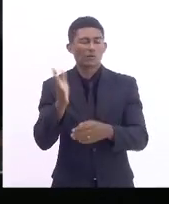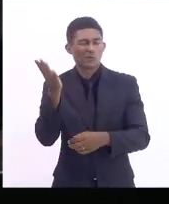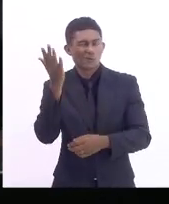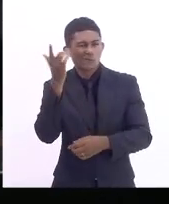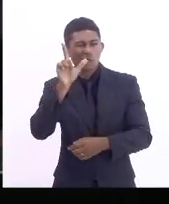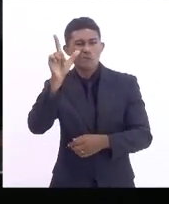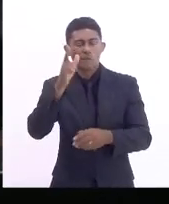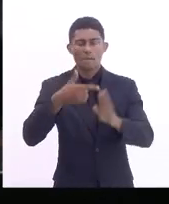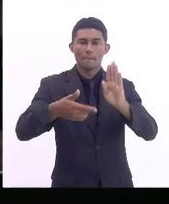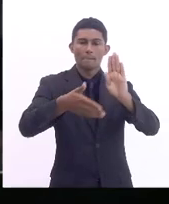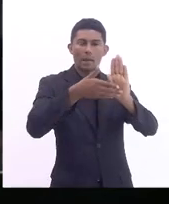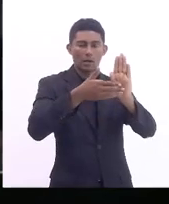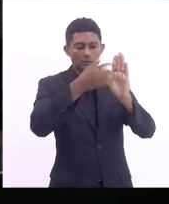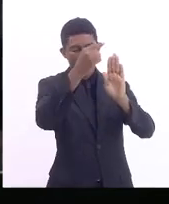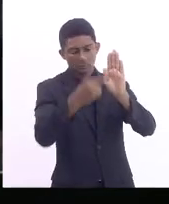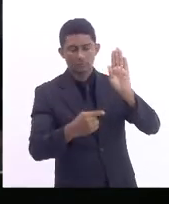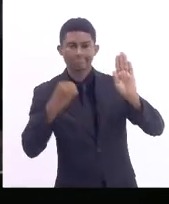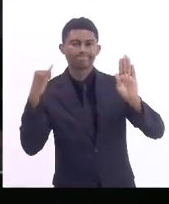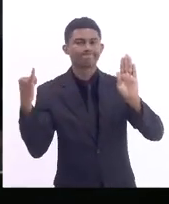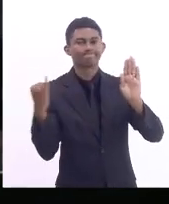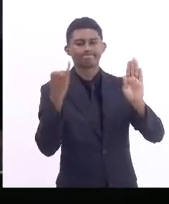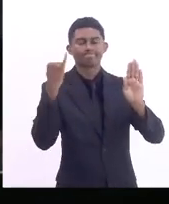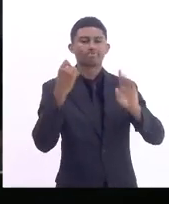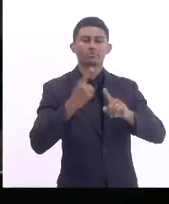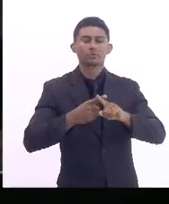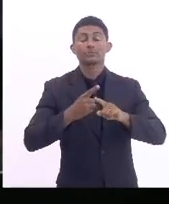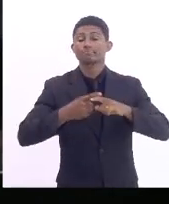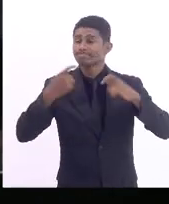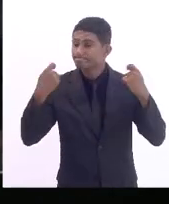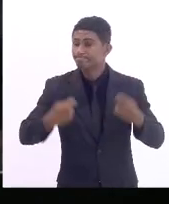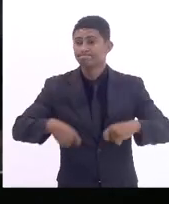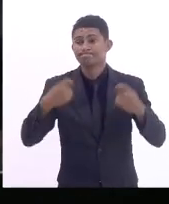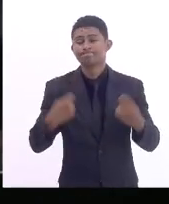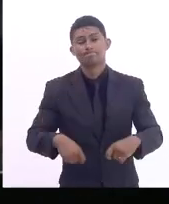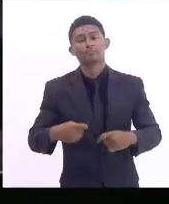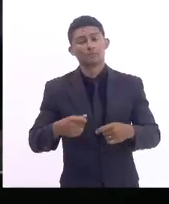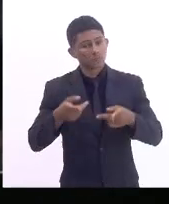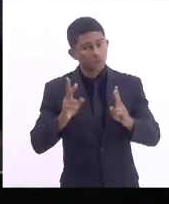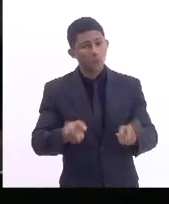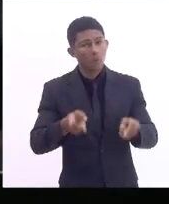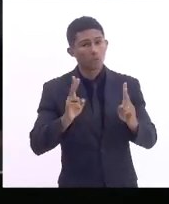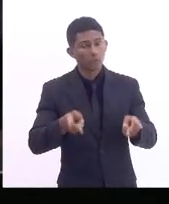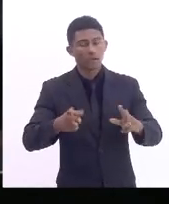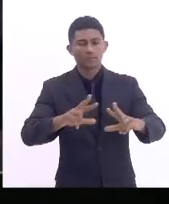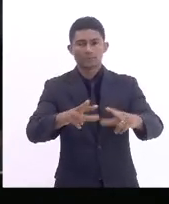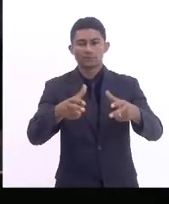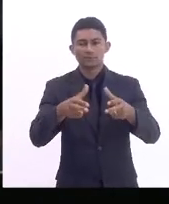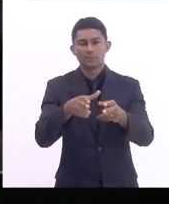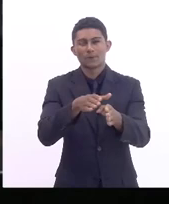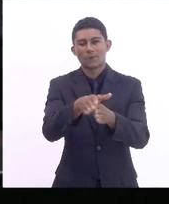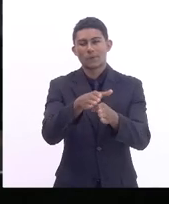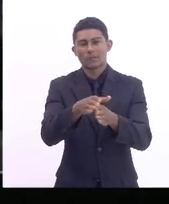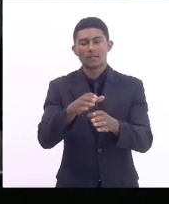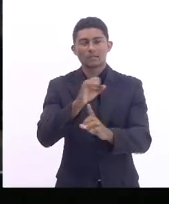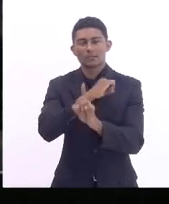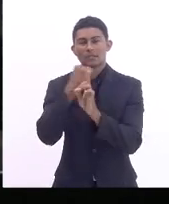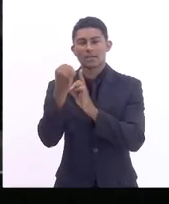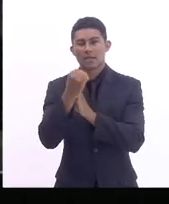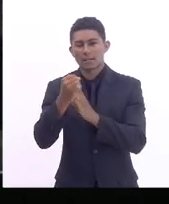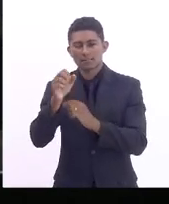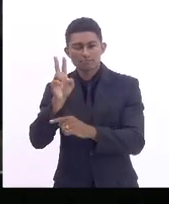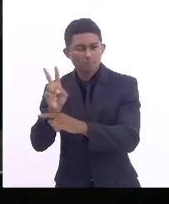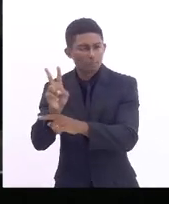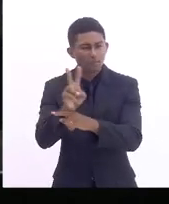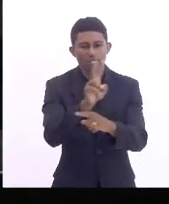avançar em relação a necessidade da permanência dos conselhos profissionais defendendo e protegendo a sociedade